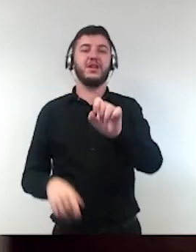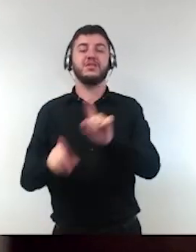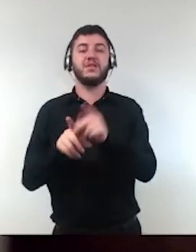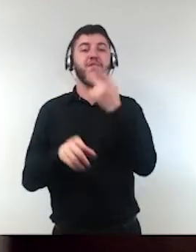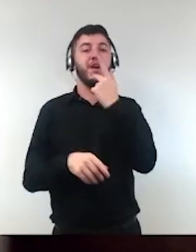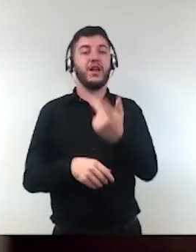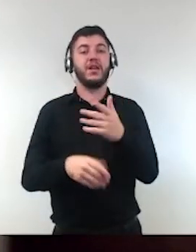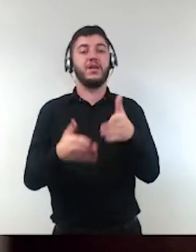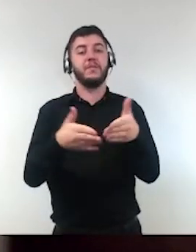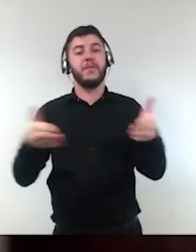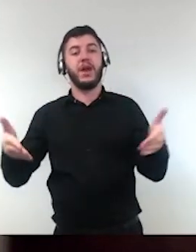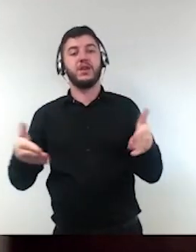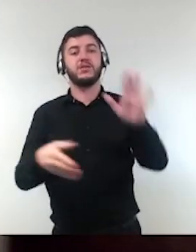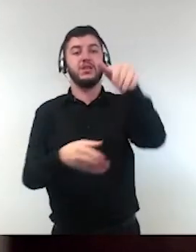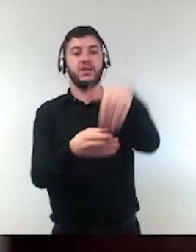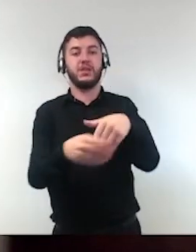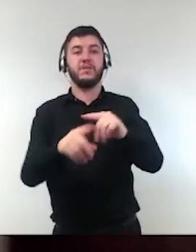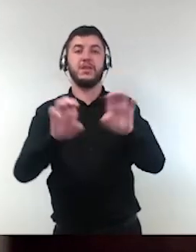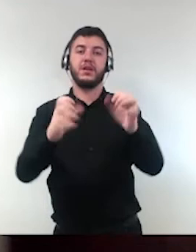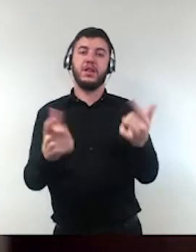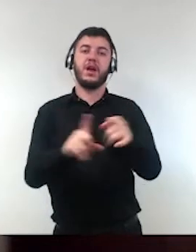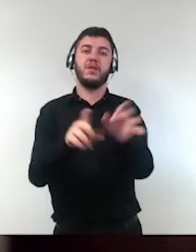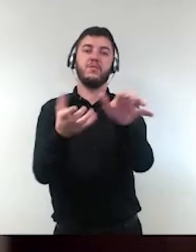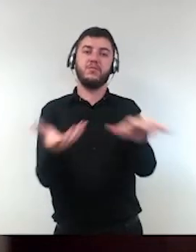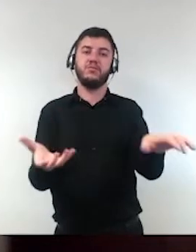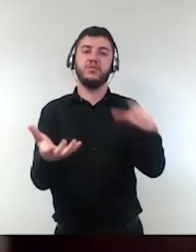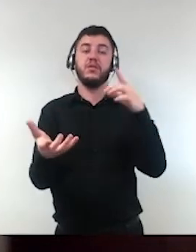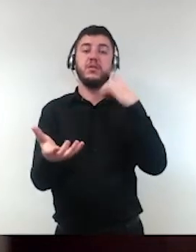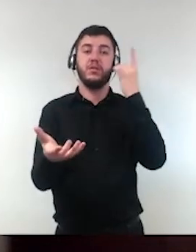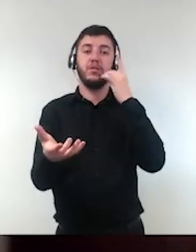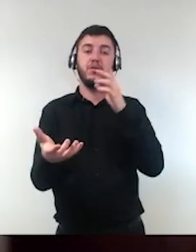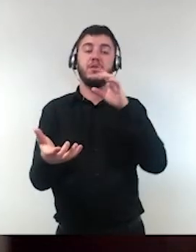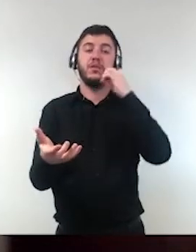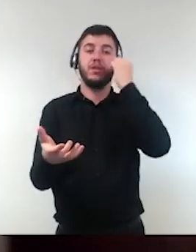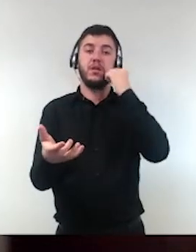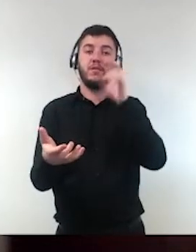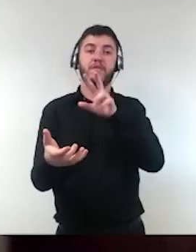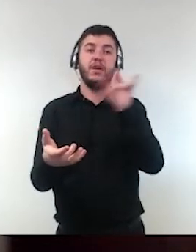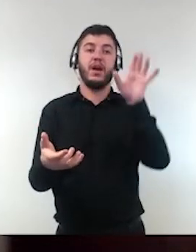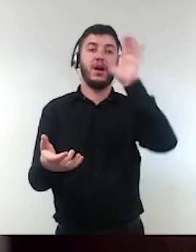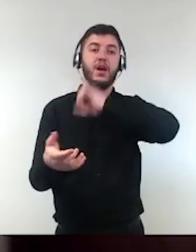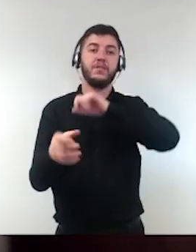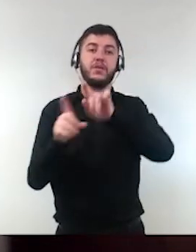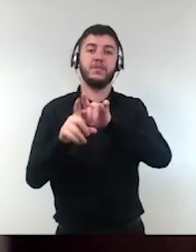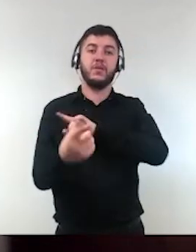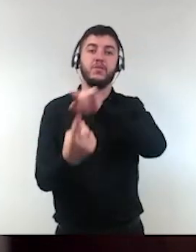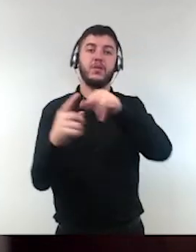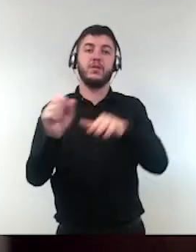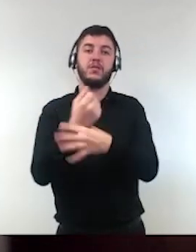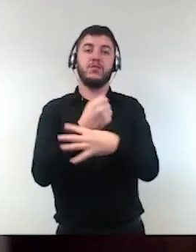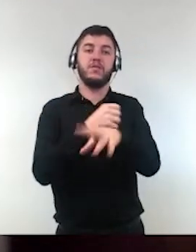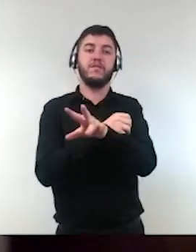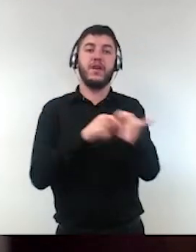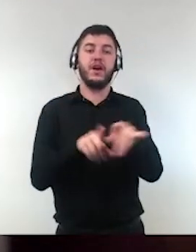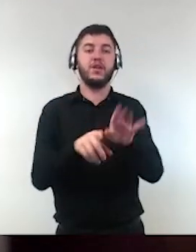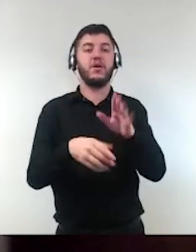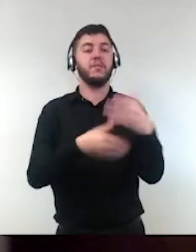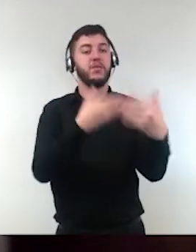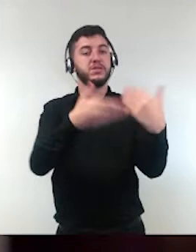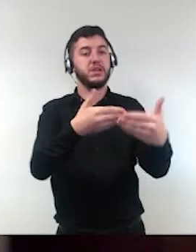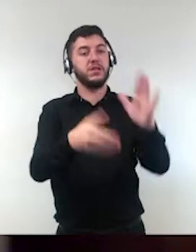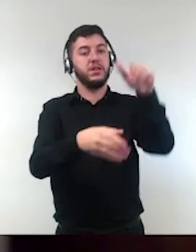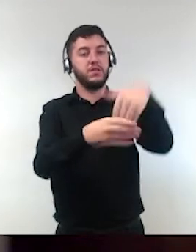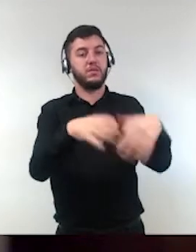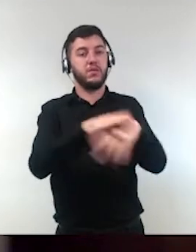muito rápido em já trazer uma segurança para o processo eleitoral brasileiro, que é tão